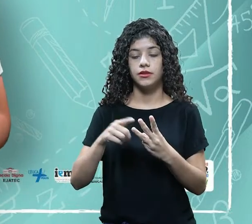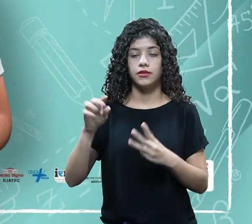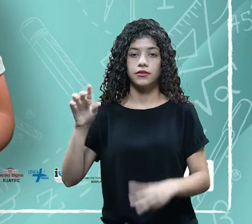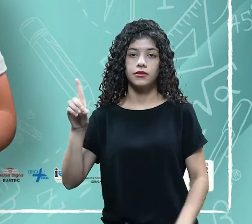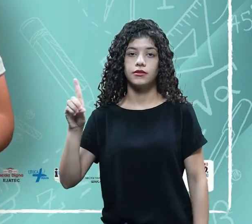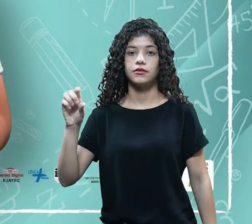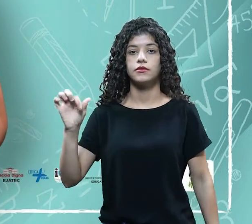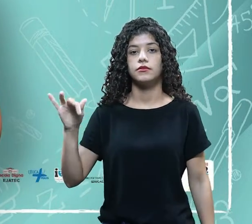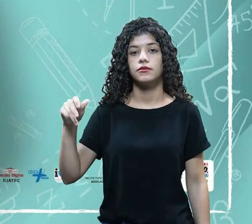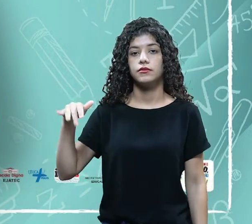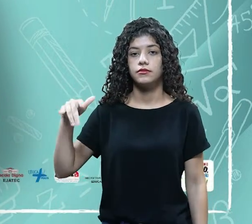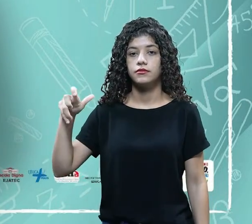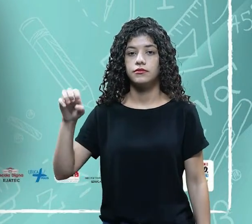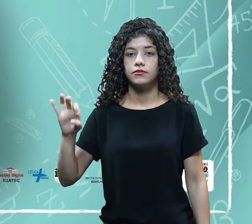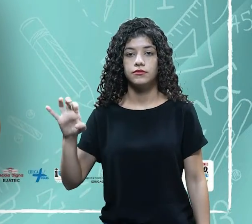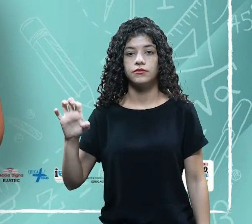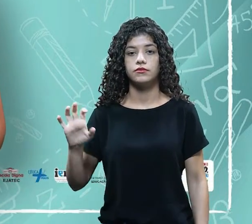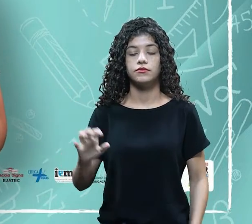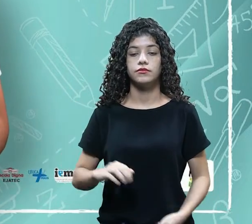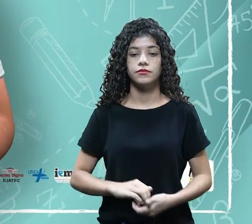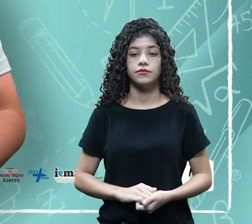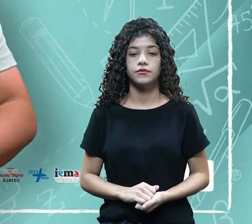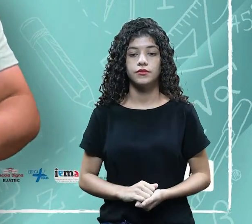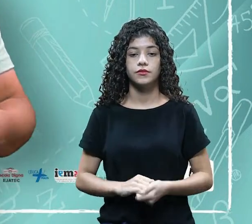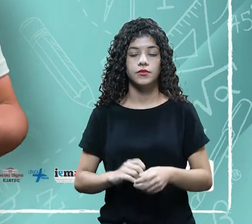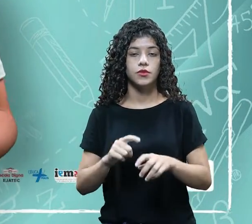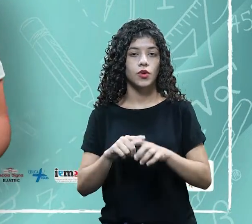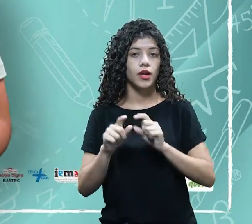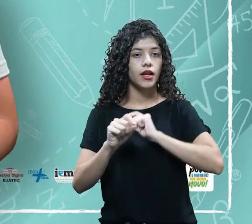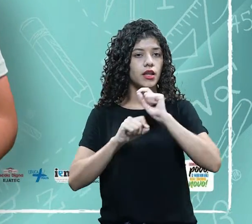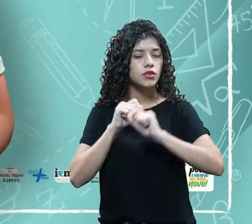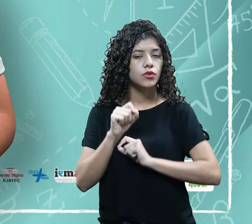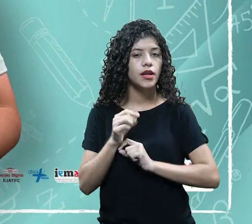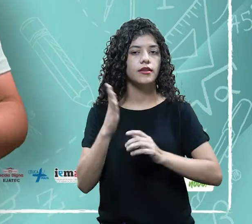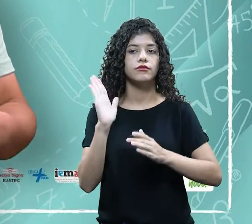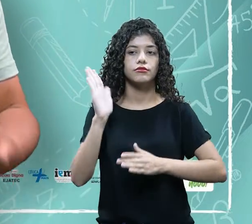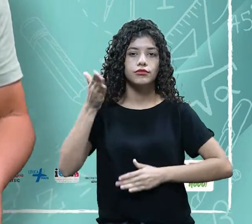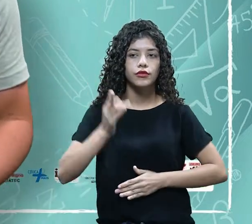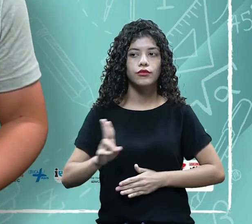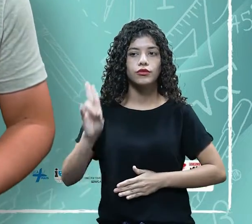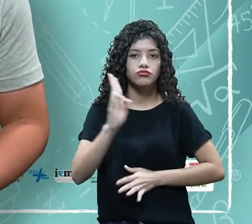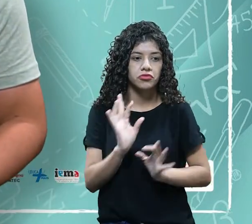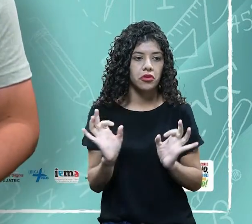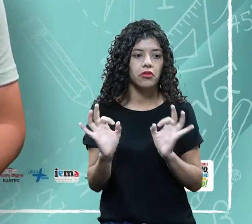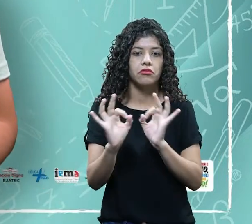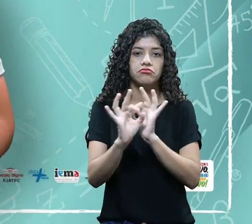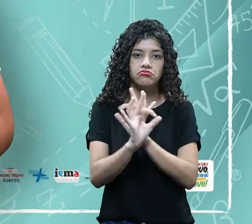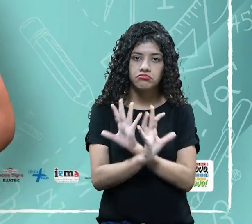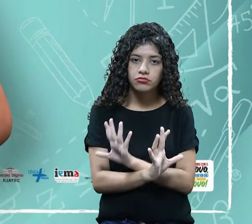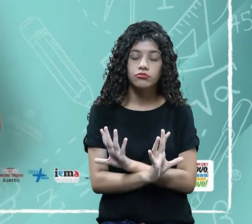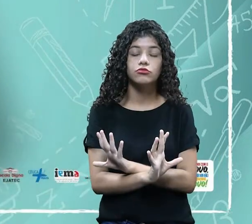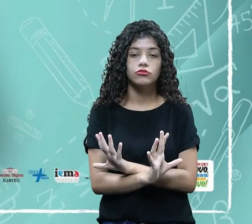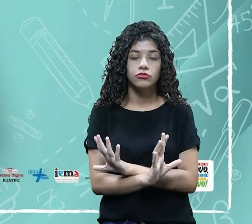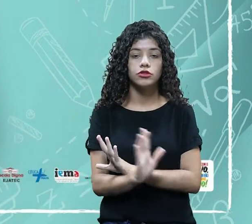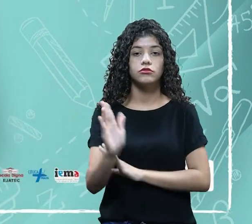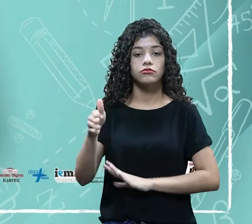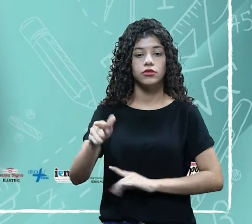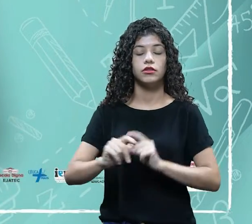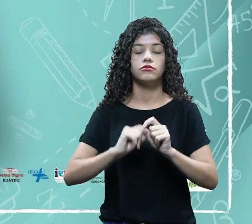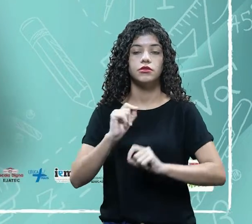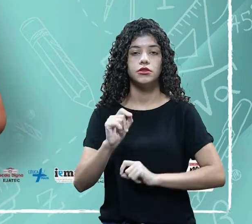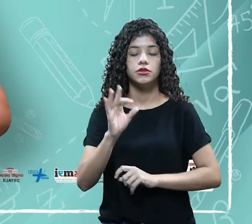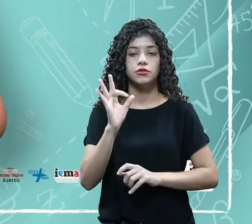cumpriram de fato o que prometeram, que são aqueles documentos que cumpriram a sua função, que já tramitaram, né? Que de